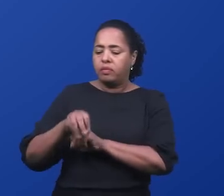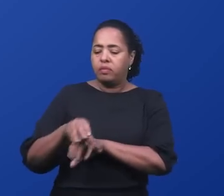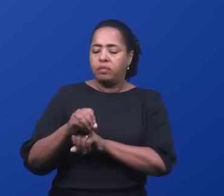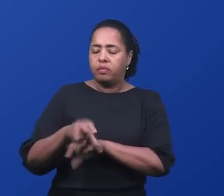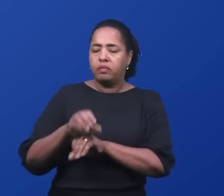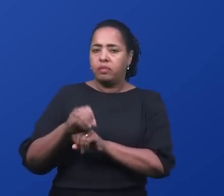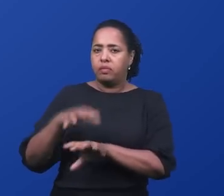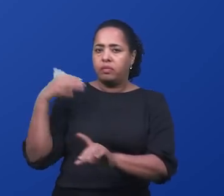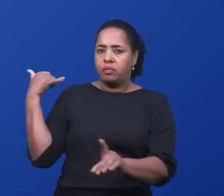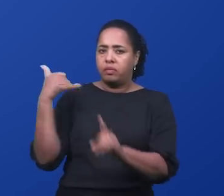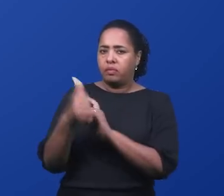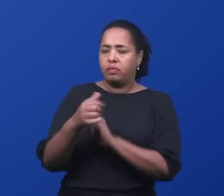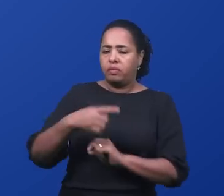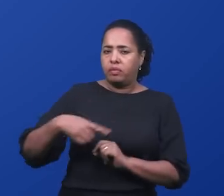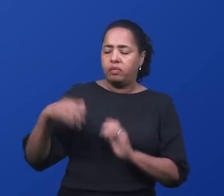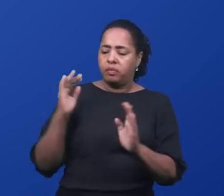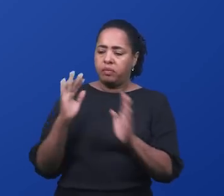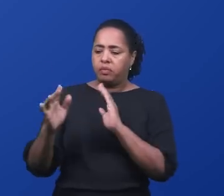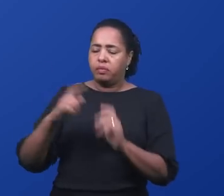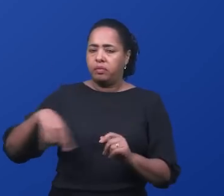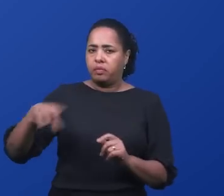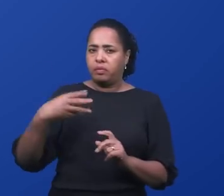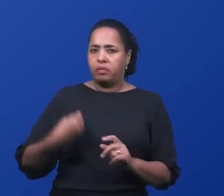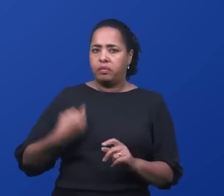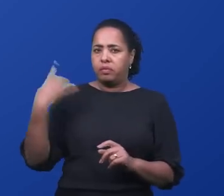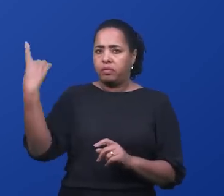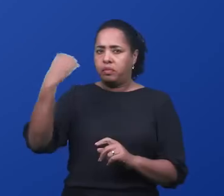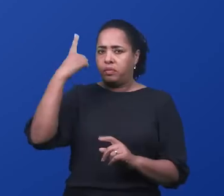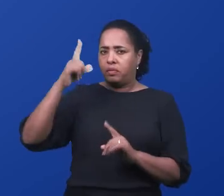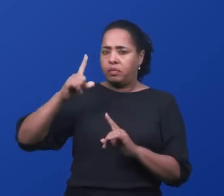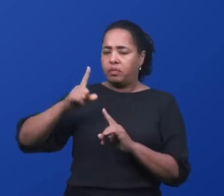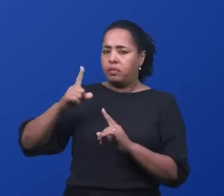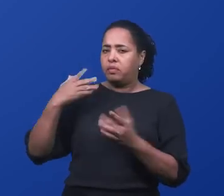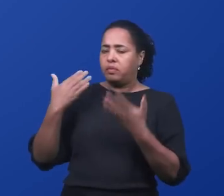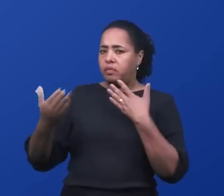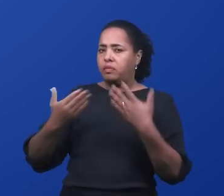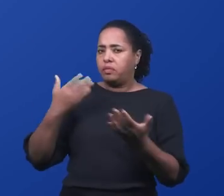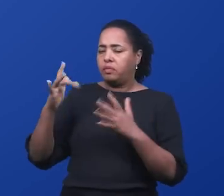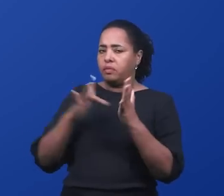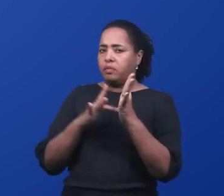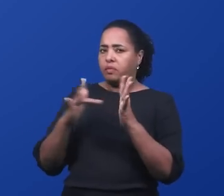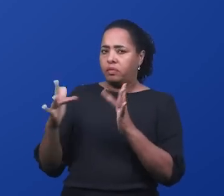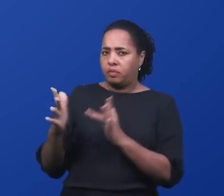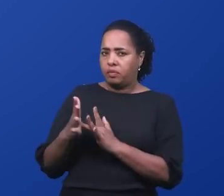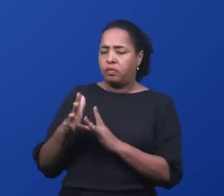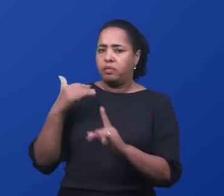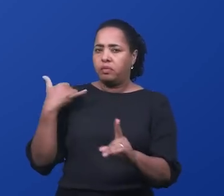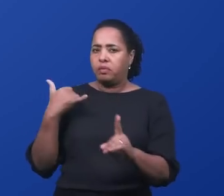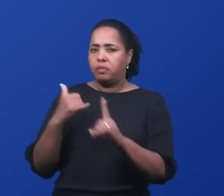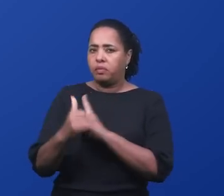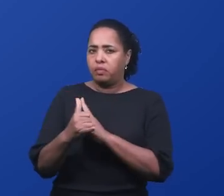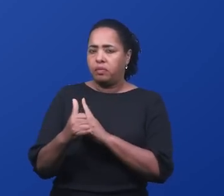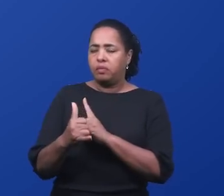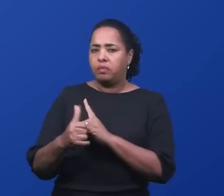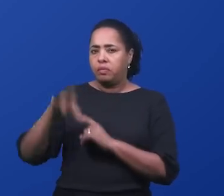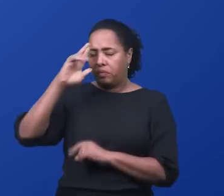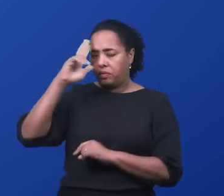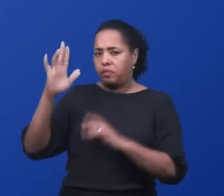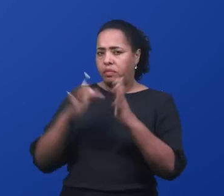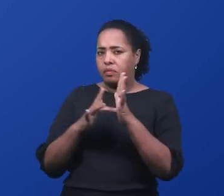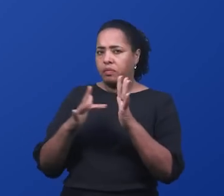aplicação profética para os nossos dias, Davi é tipo do Senhor Jesus. E profeticamente o